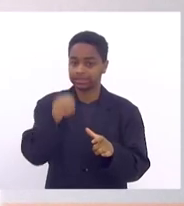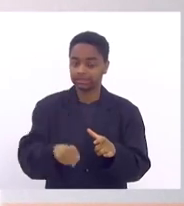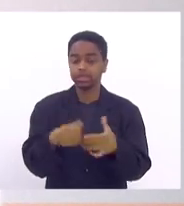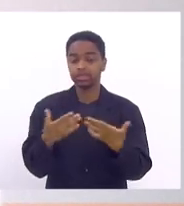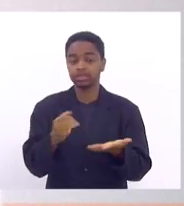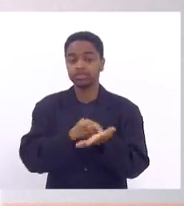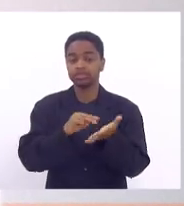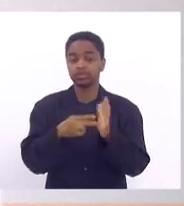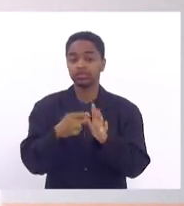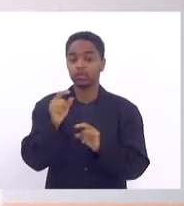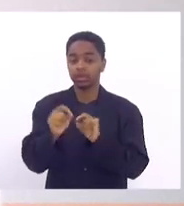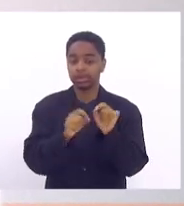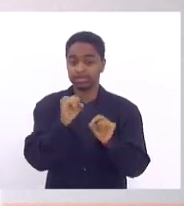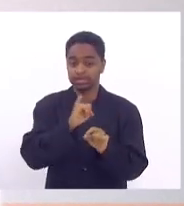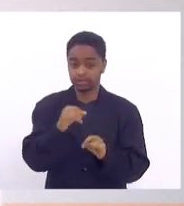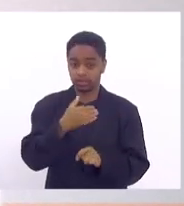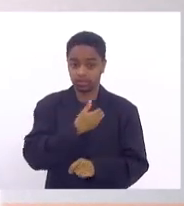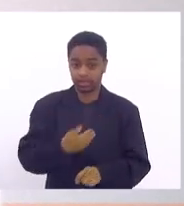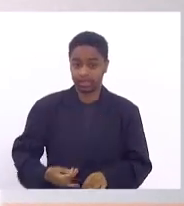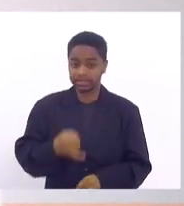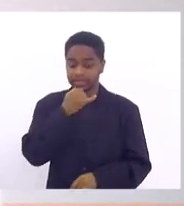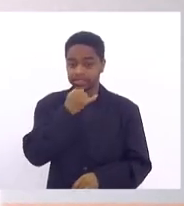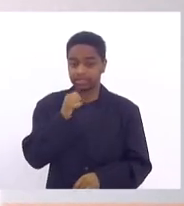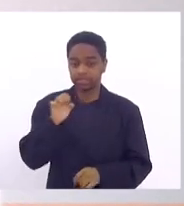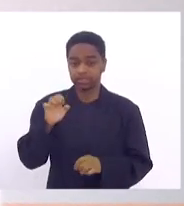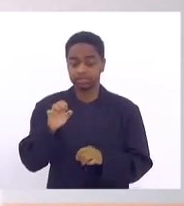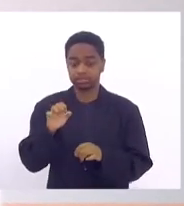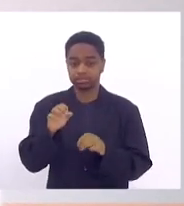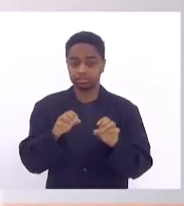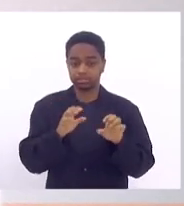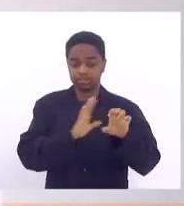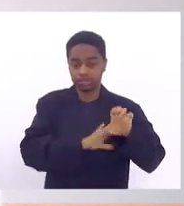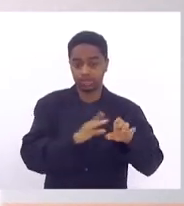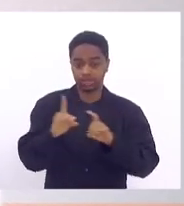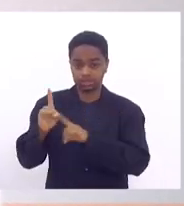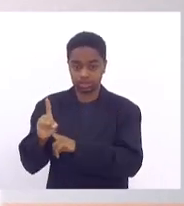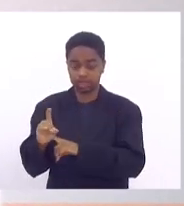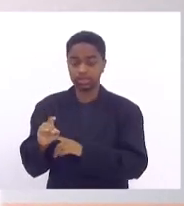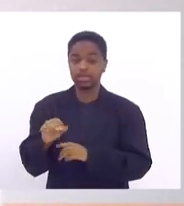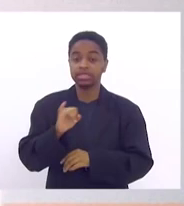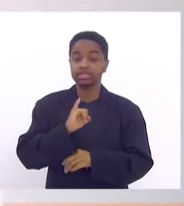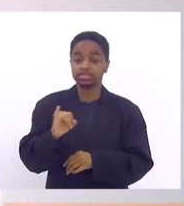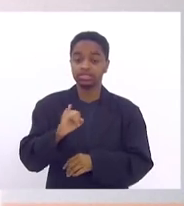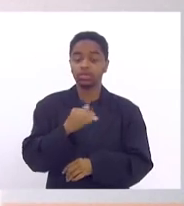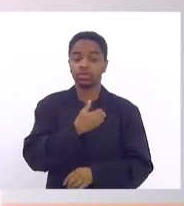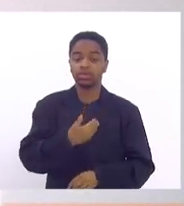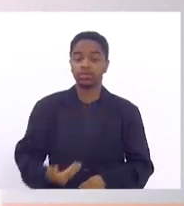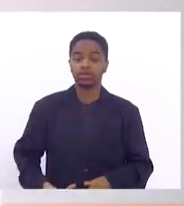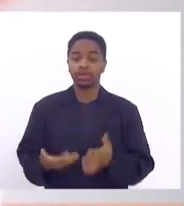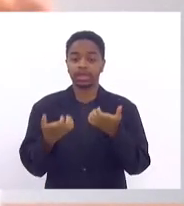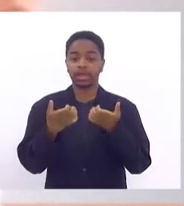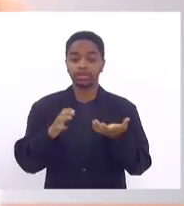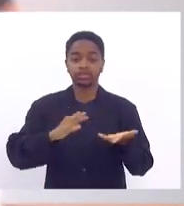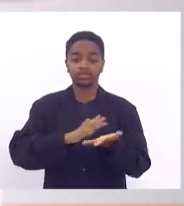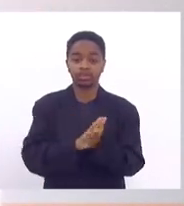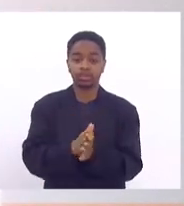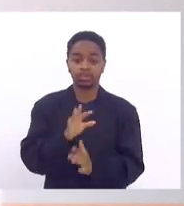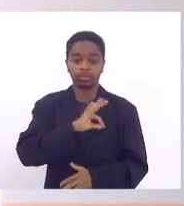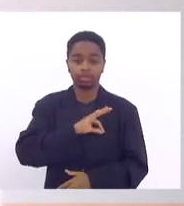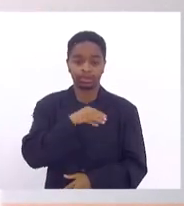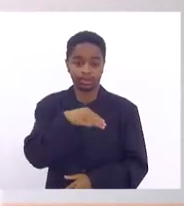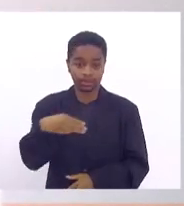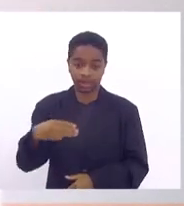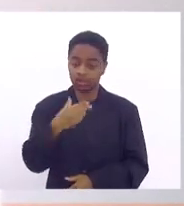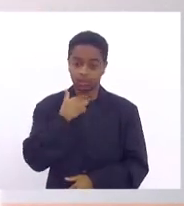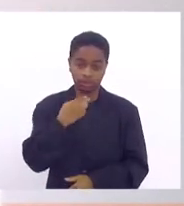se um governo vou usar um exemplo à esquerda e à direita se um governo de esquerda quiser acabar com a polícia militar em algum estado não pode nem que